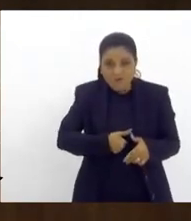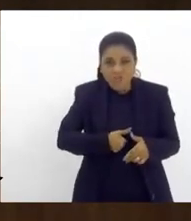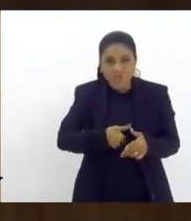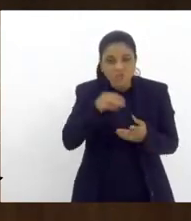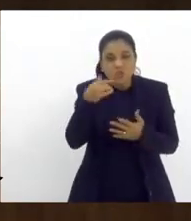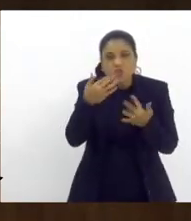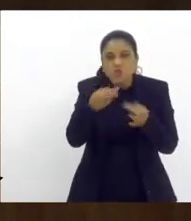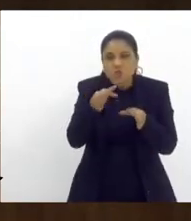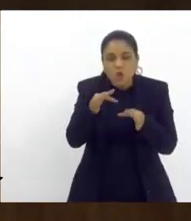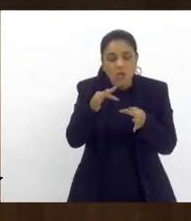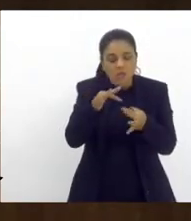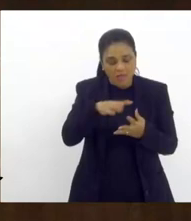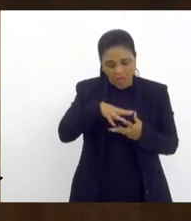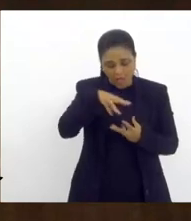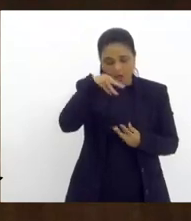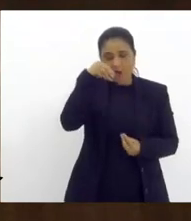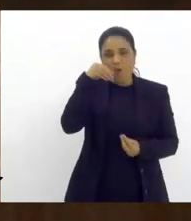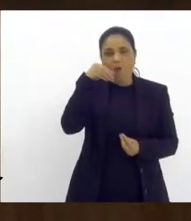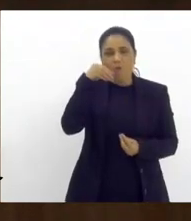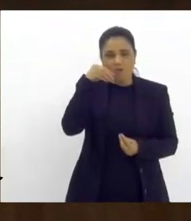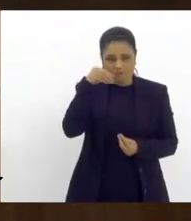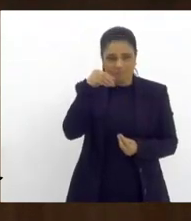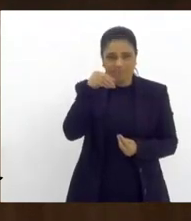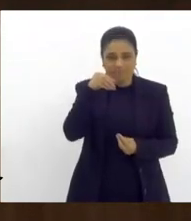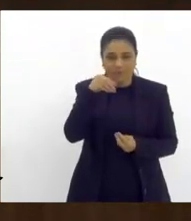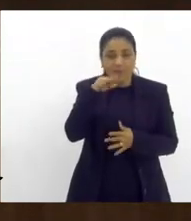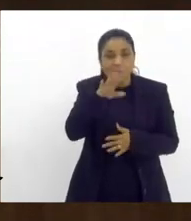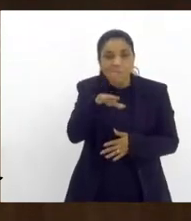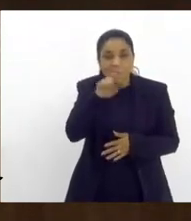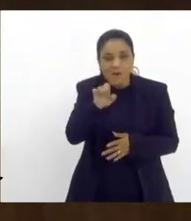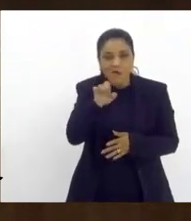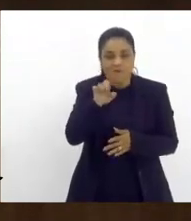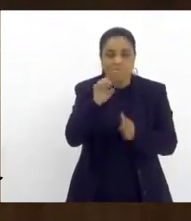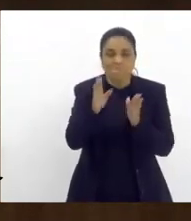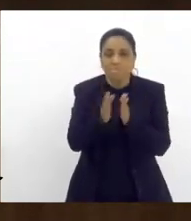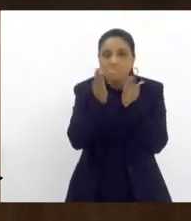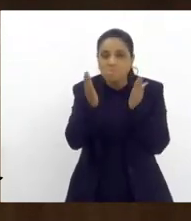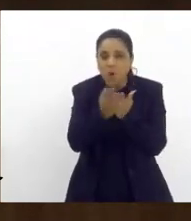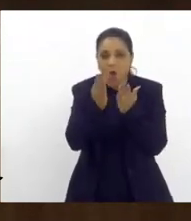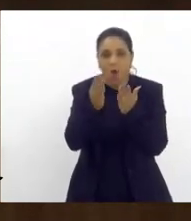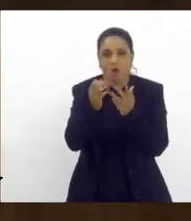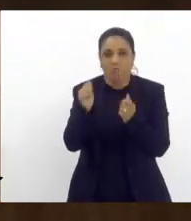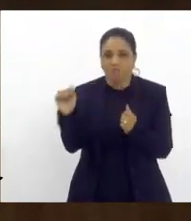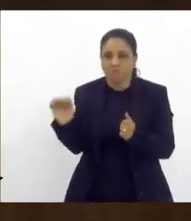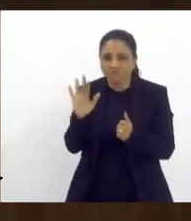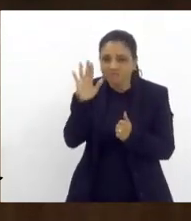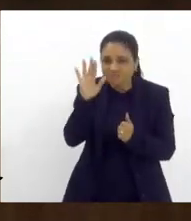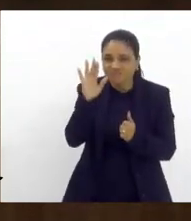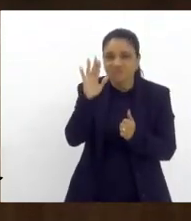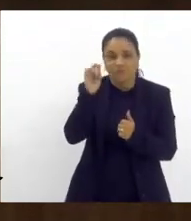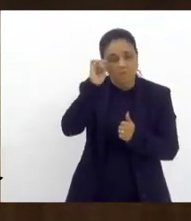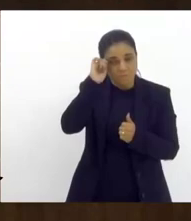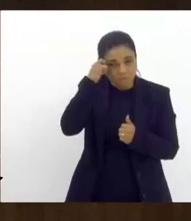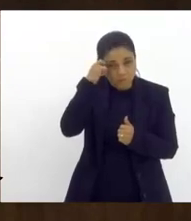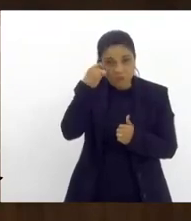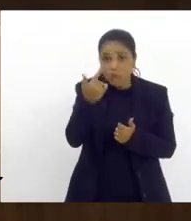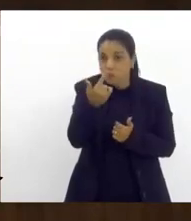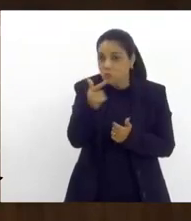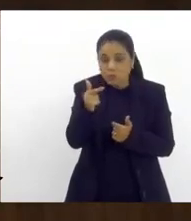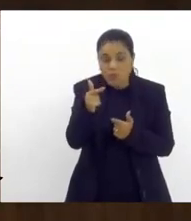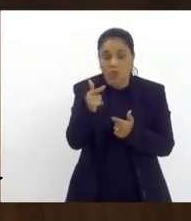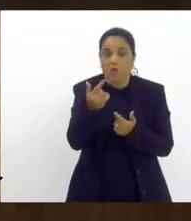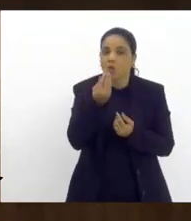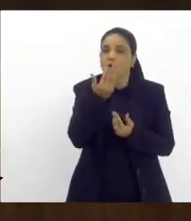dói no espírito porque essa mãe pobre preta favelada que não teve condições de botar comida na mesa